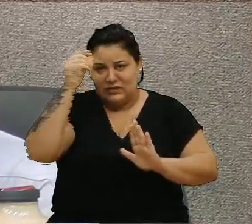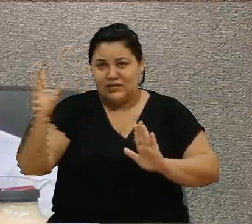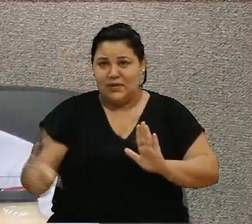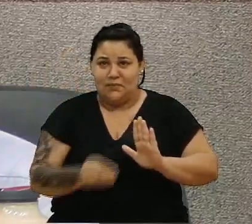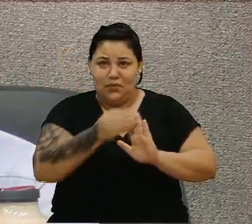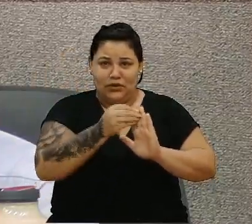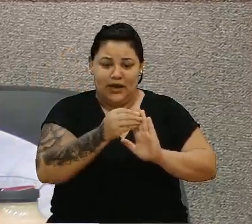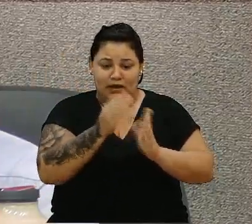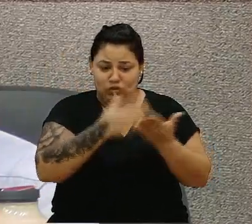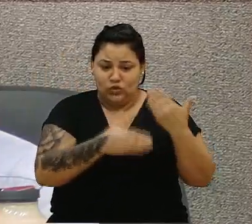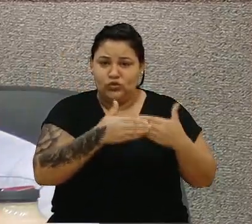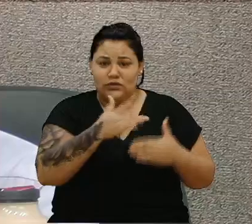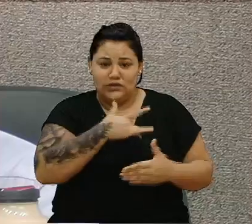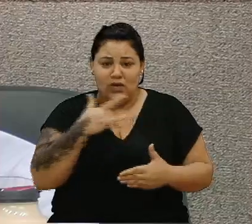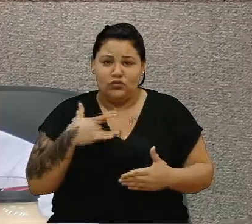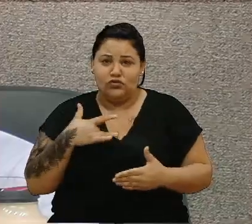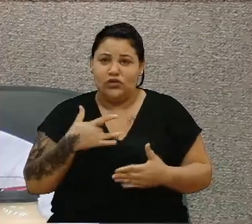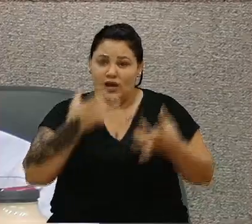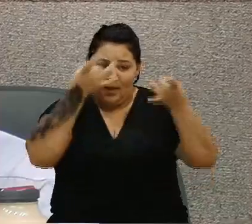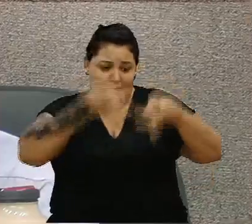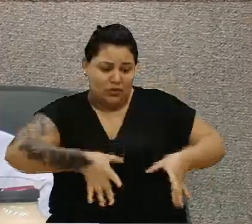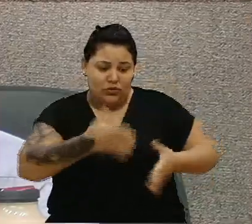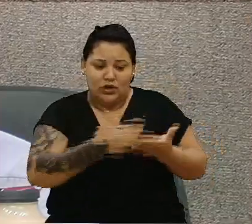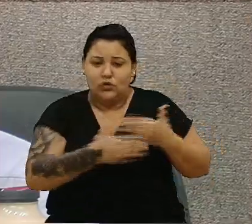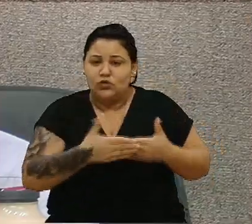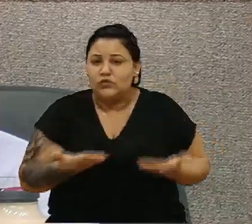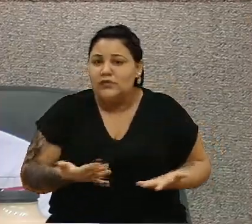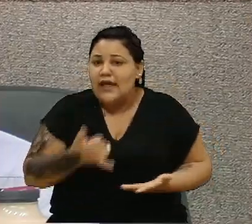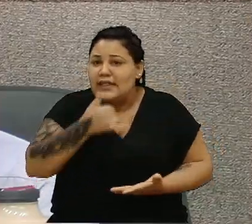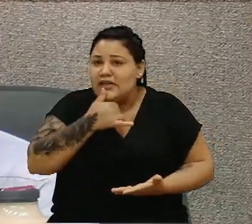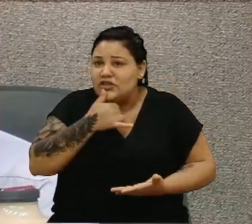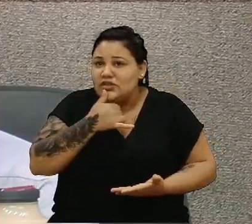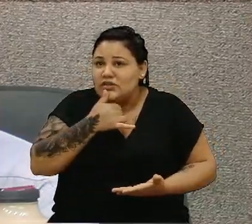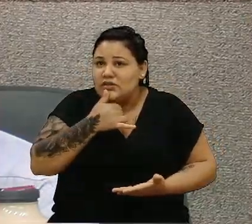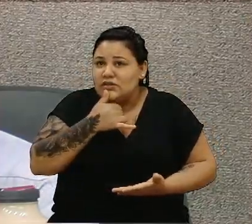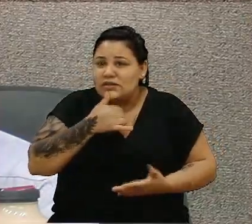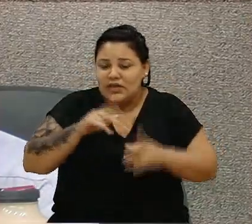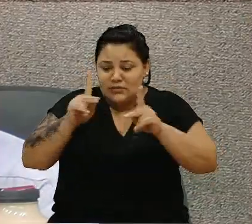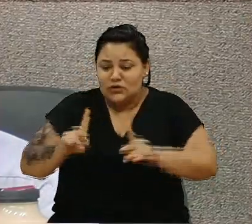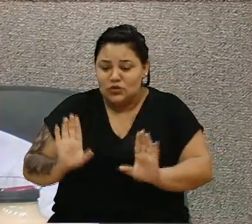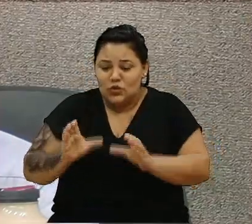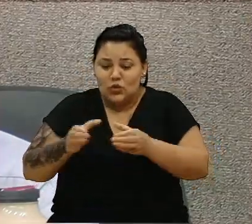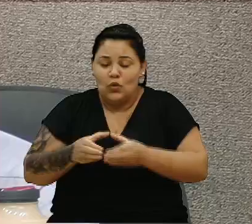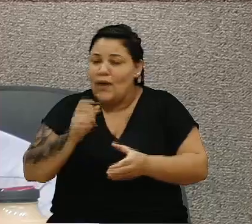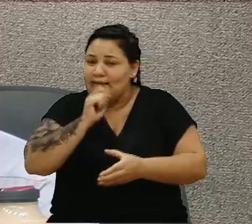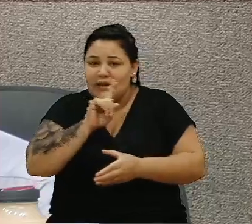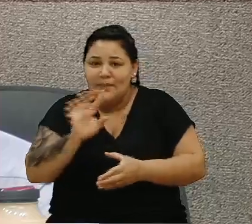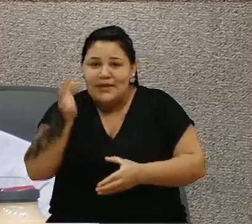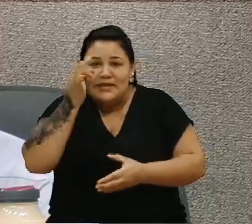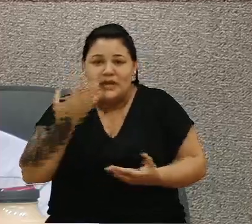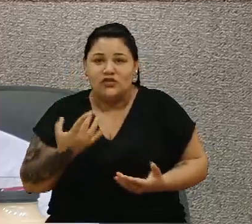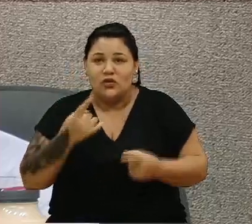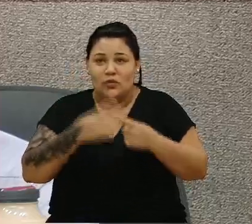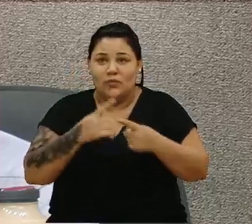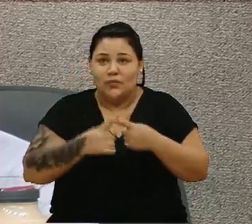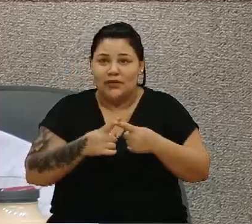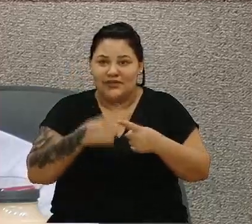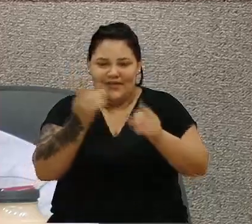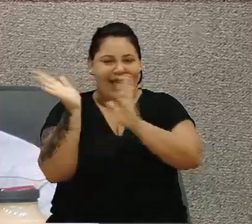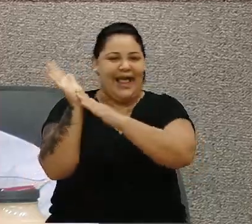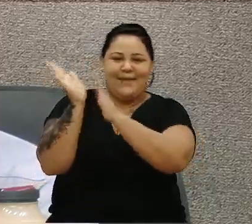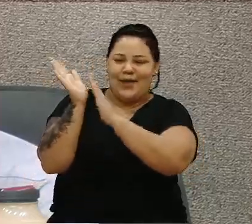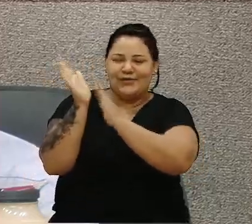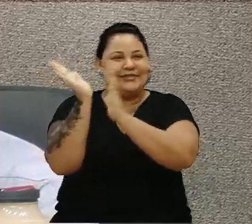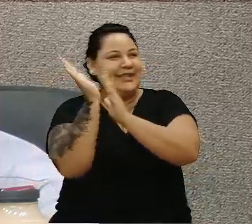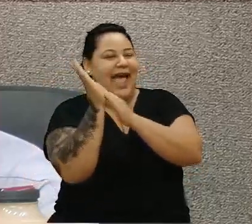tudo simplesmente em saúde, a gente deixa. E que pena que o pessoal do Conselho do Desporto não está mais aqui. Porque a gente estava aqui aplaudindo, dizendo